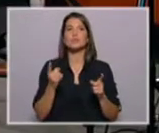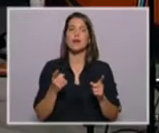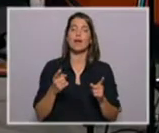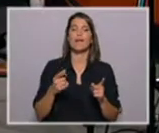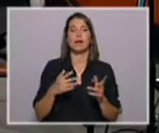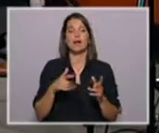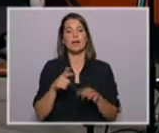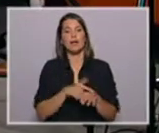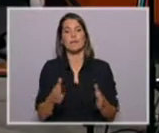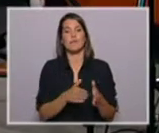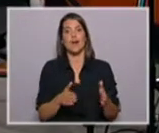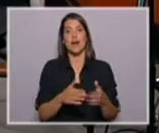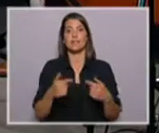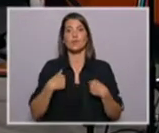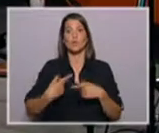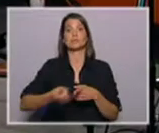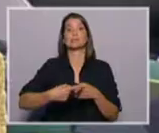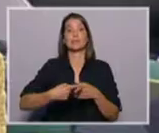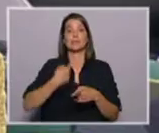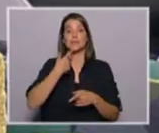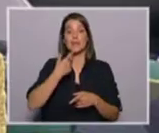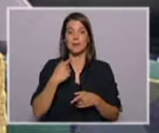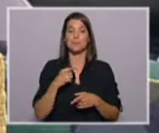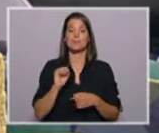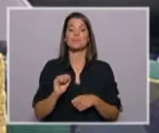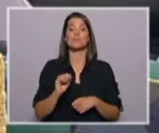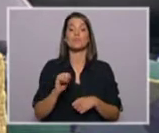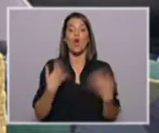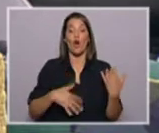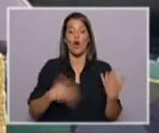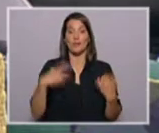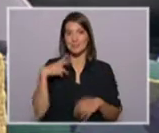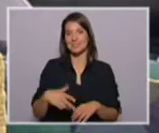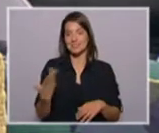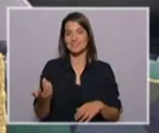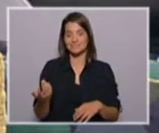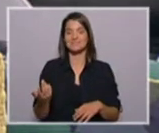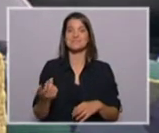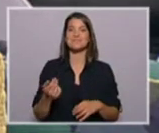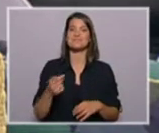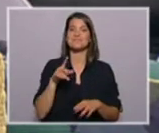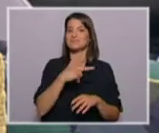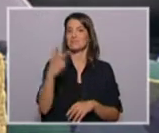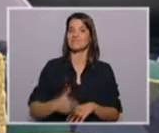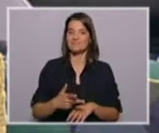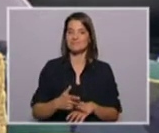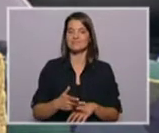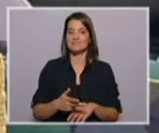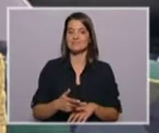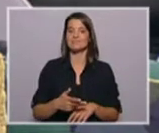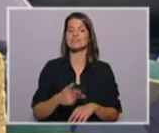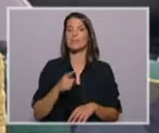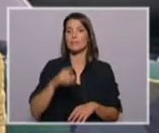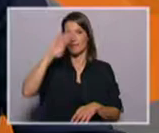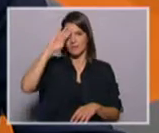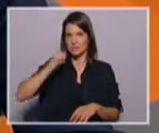Numa altura que eu estava a viver ali fervorosamente o rock português a 100%. Estávamos a falar, portanto, da